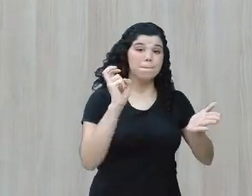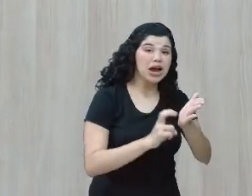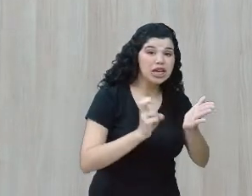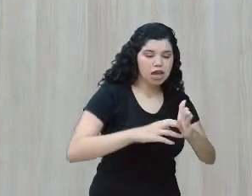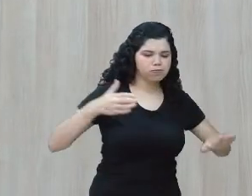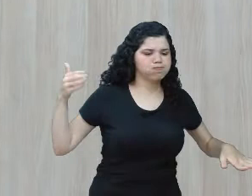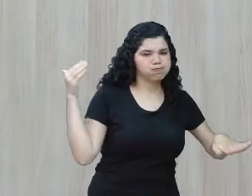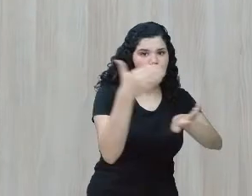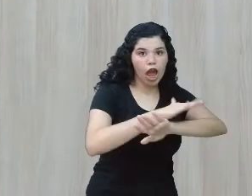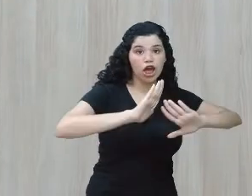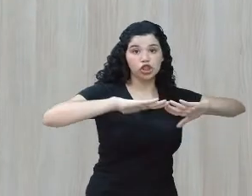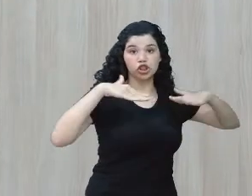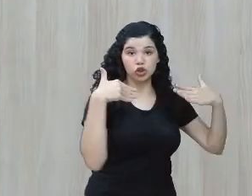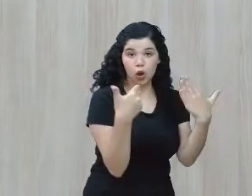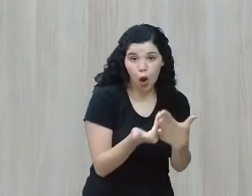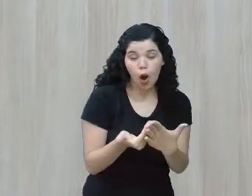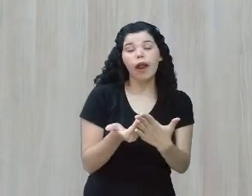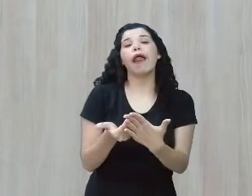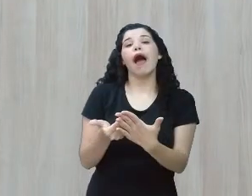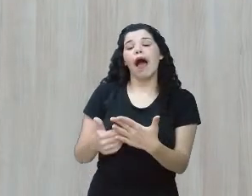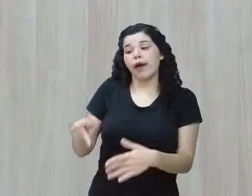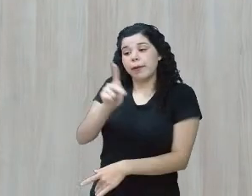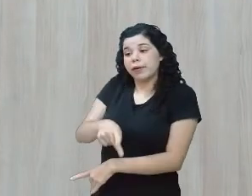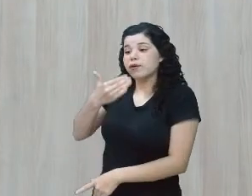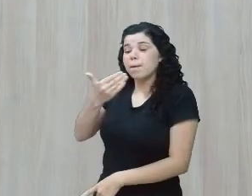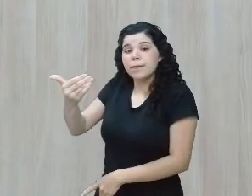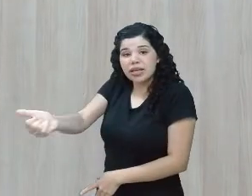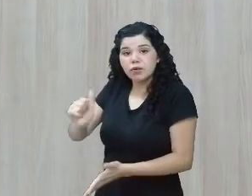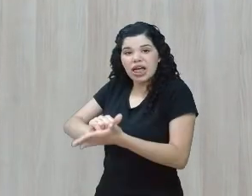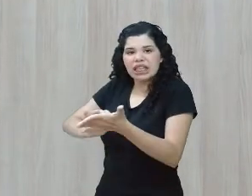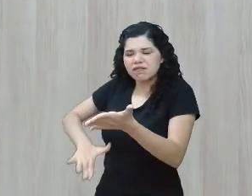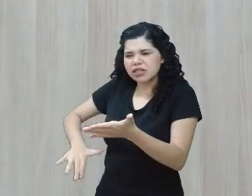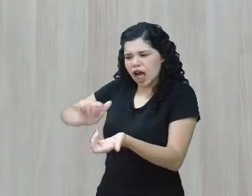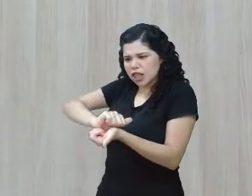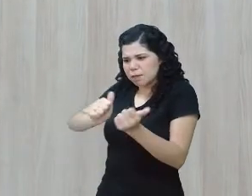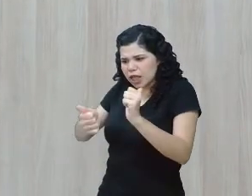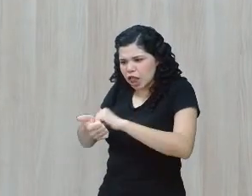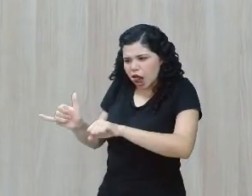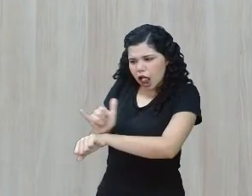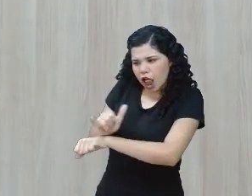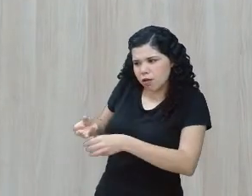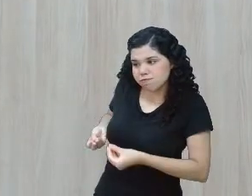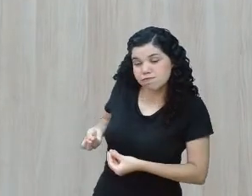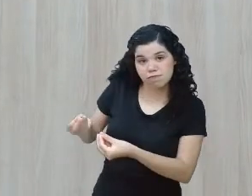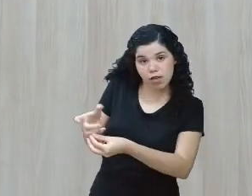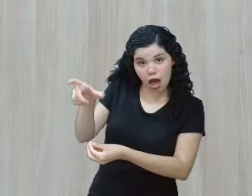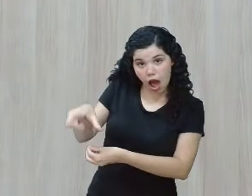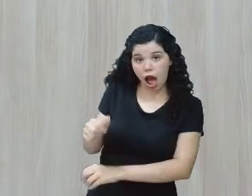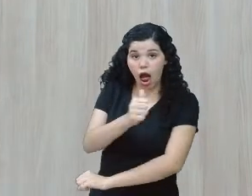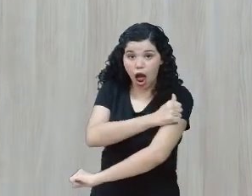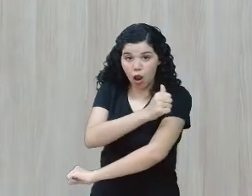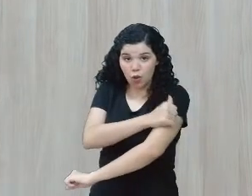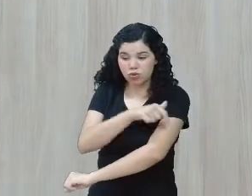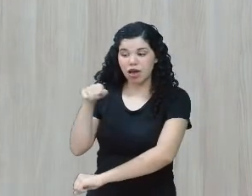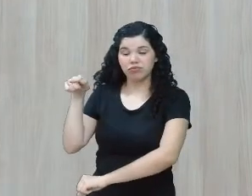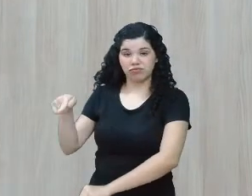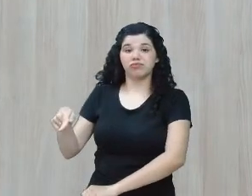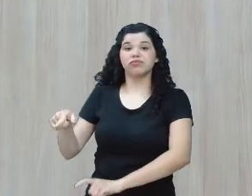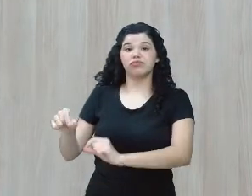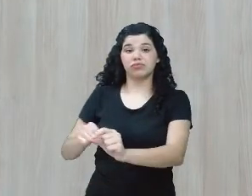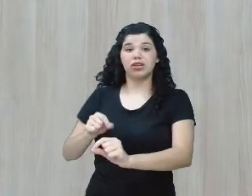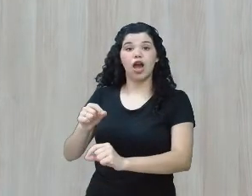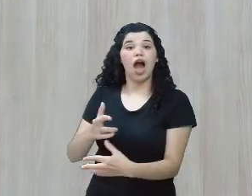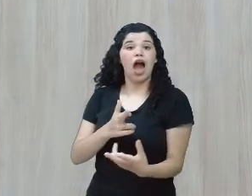que o professor da sala de aula passou, adaptou, pesquisou, entregou essa atividade ao estudante, e aí